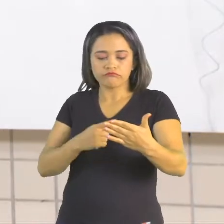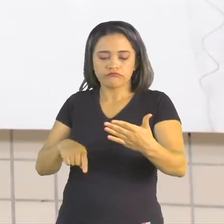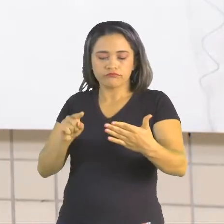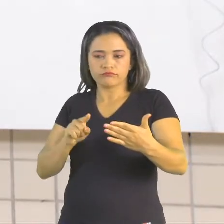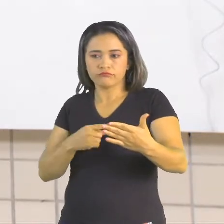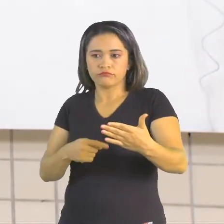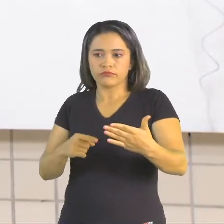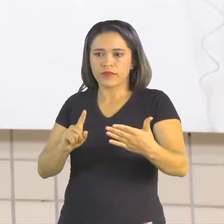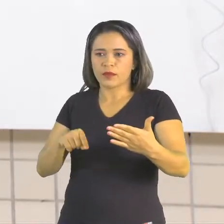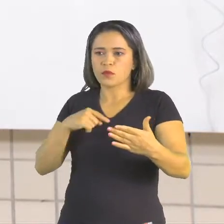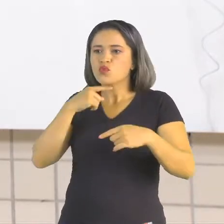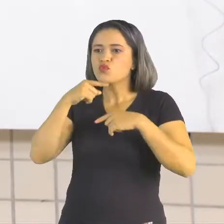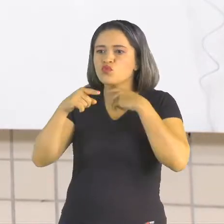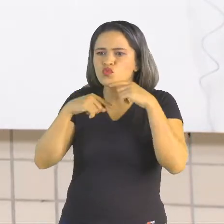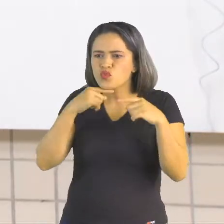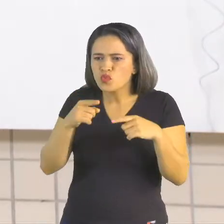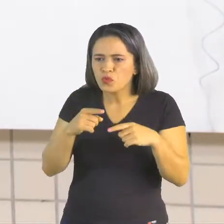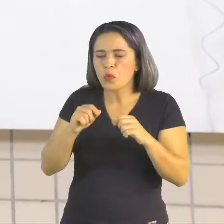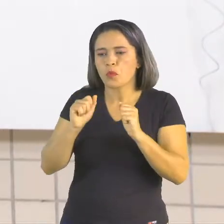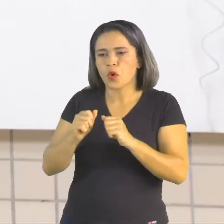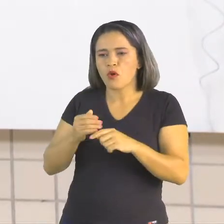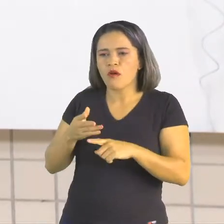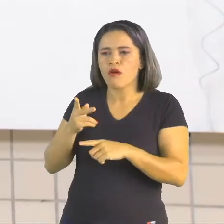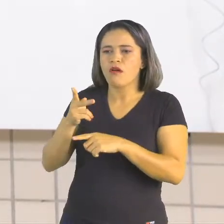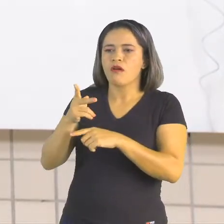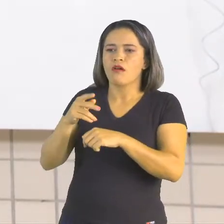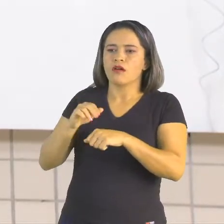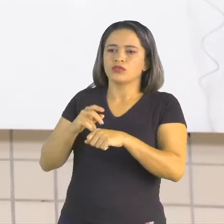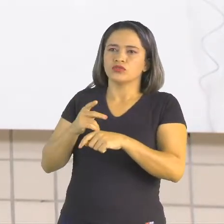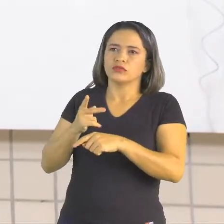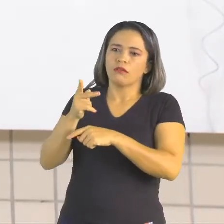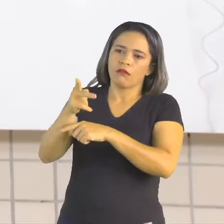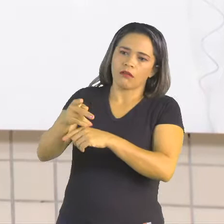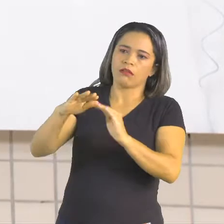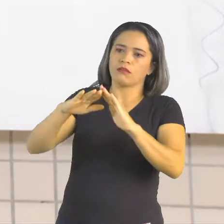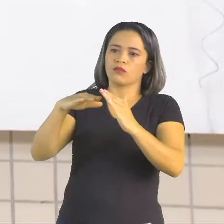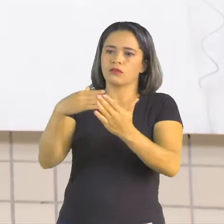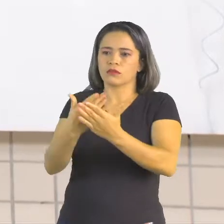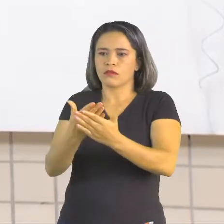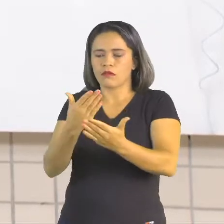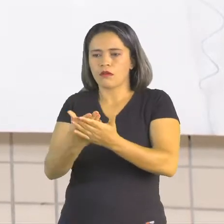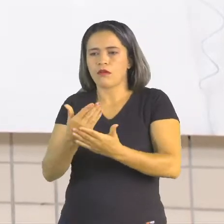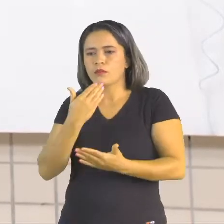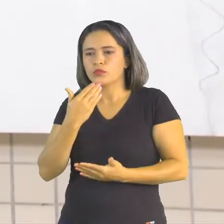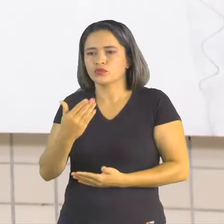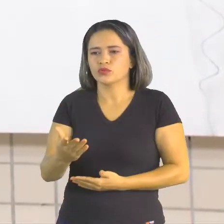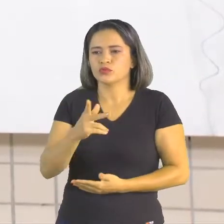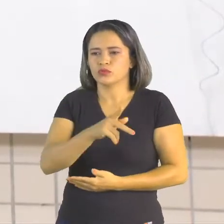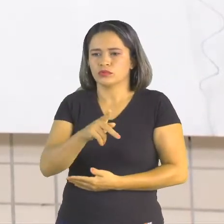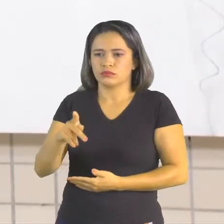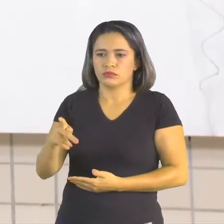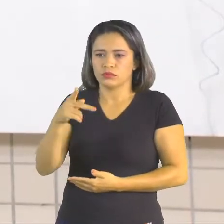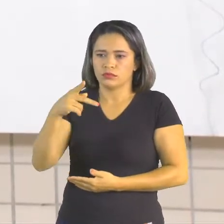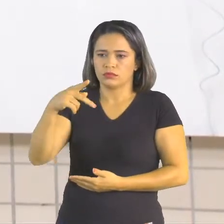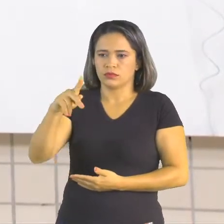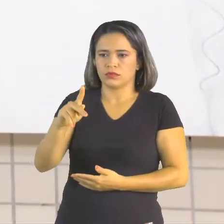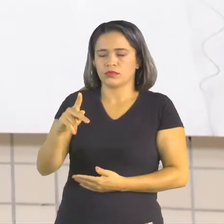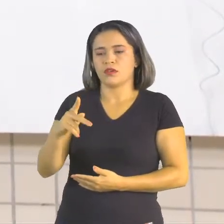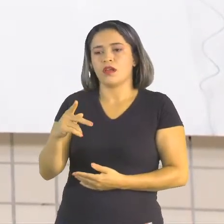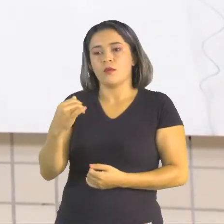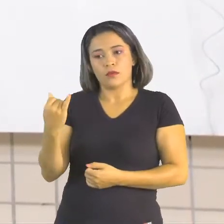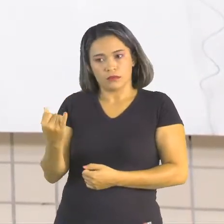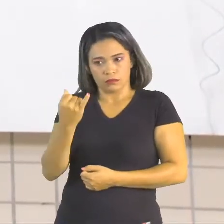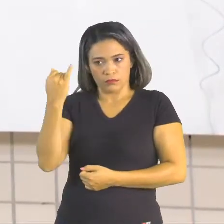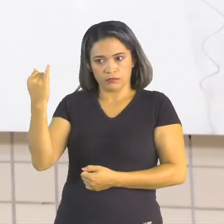qualquer dúvida, entre em contato com o seu professor, da sua escola, peça ajuda. É muito importante essas